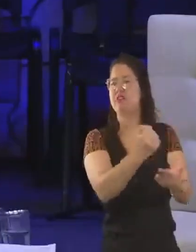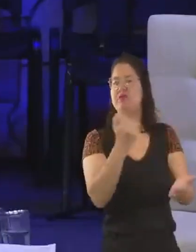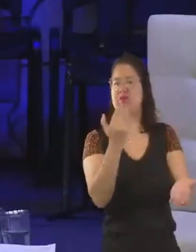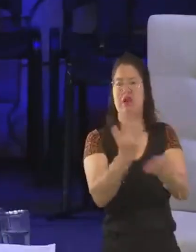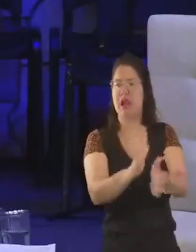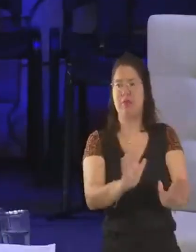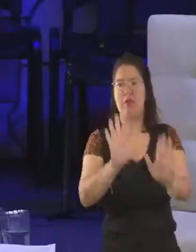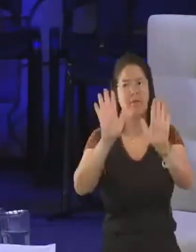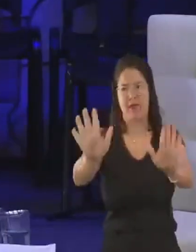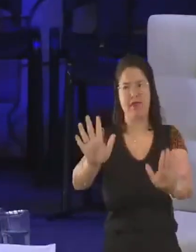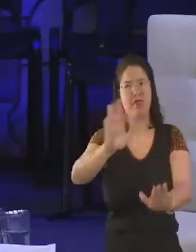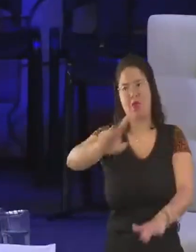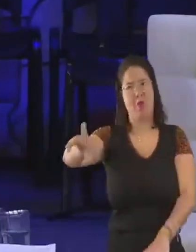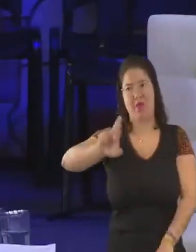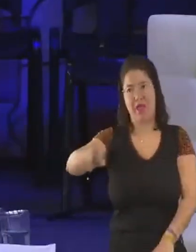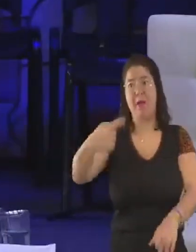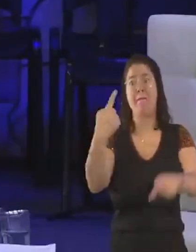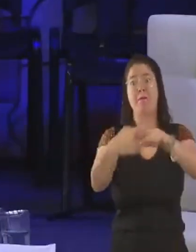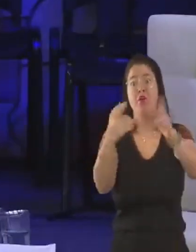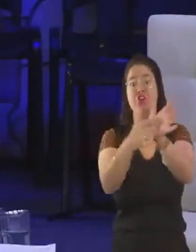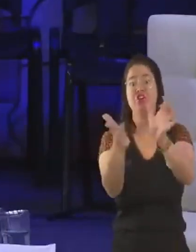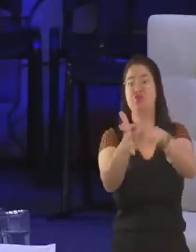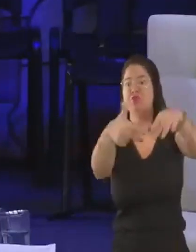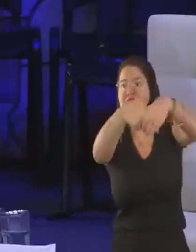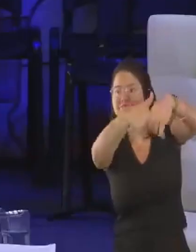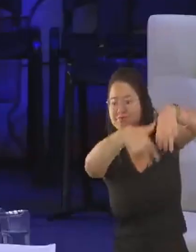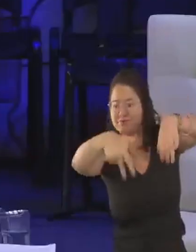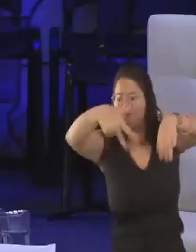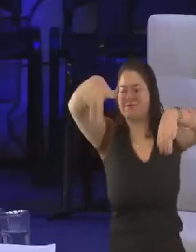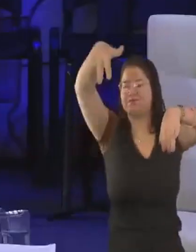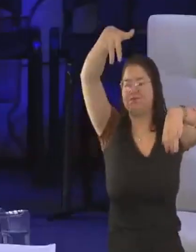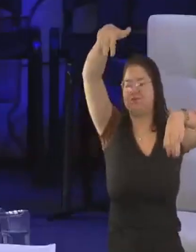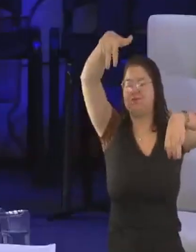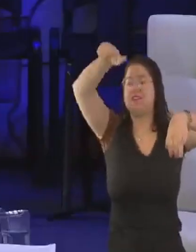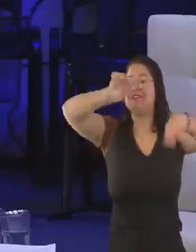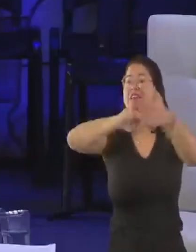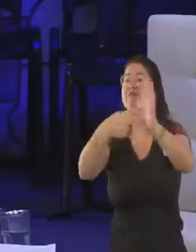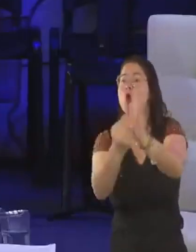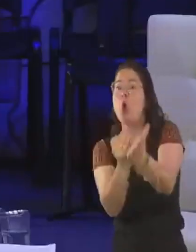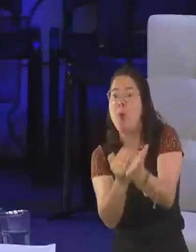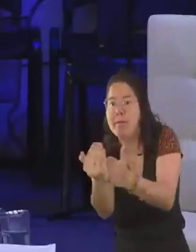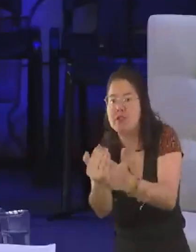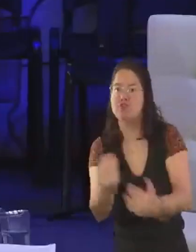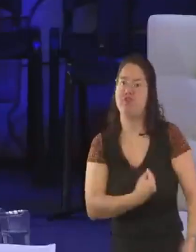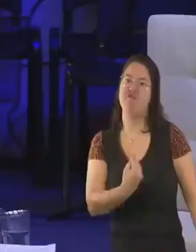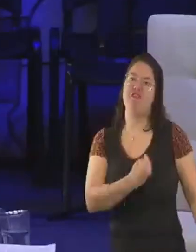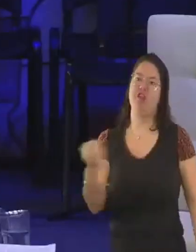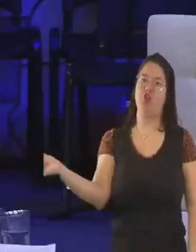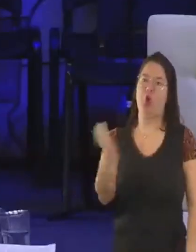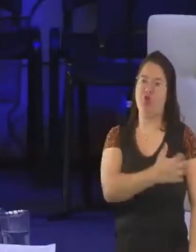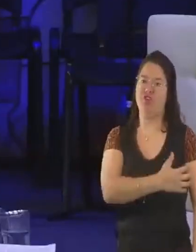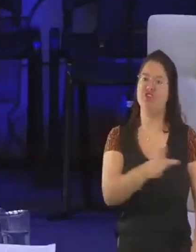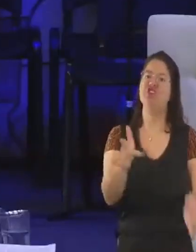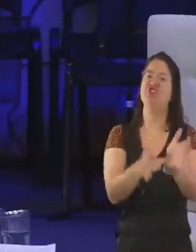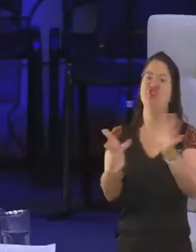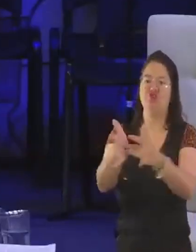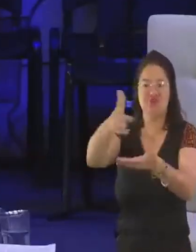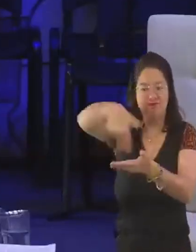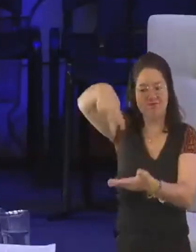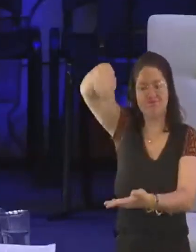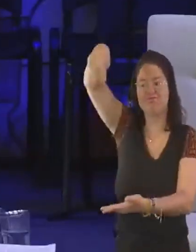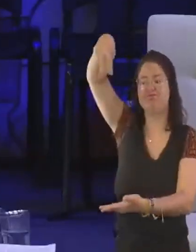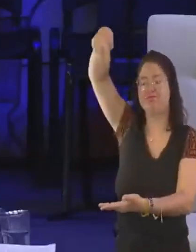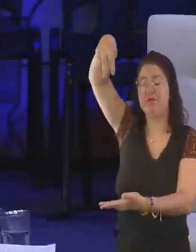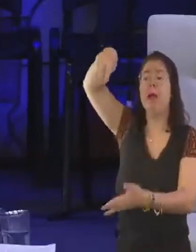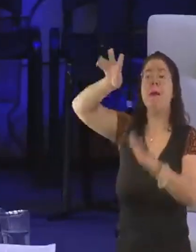Jesus Cristo ressuscitou e ali foi o começo da missão da igreja. Ele subiu, mas